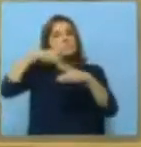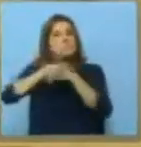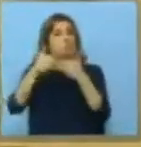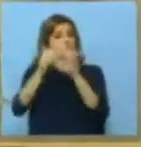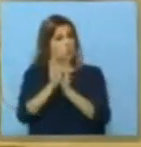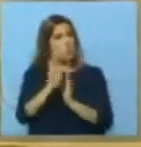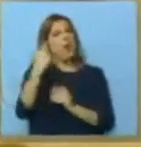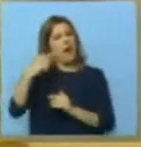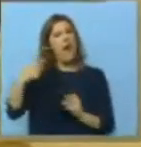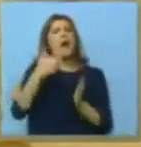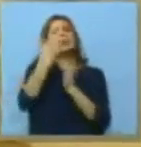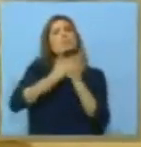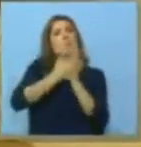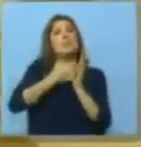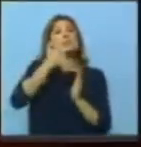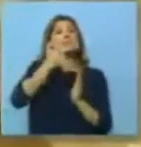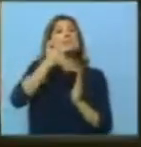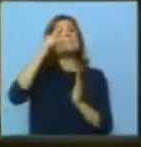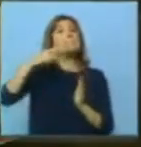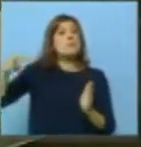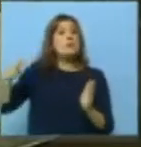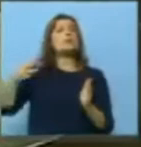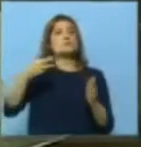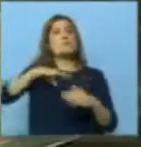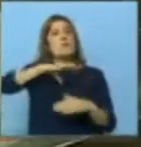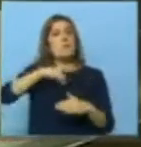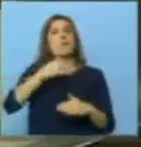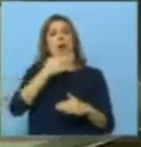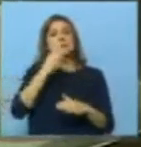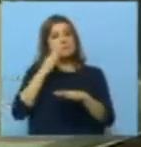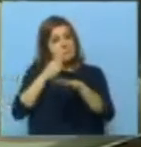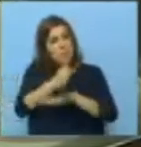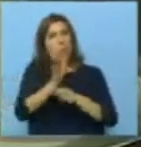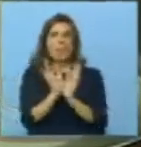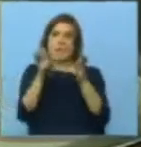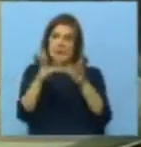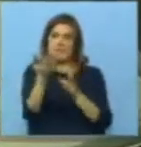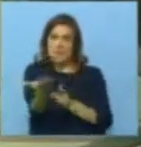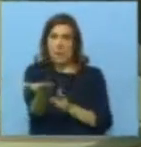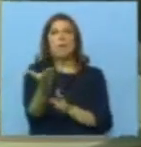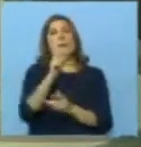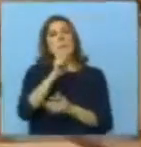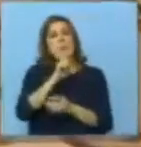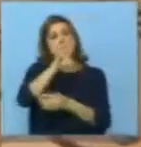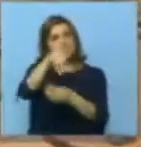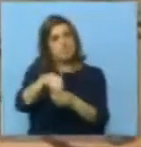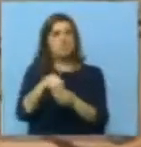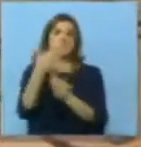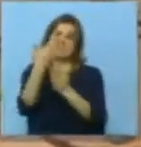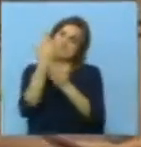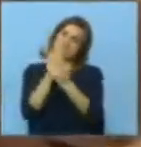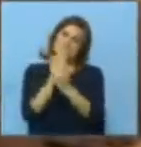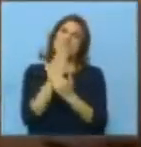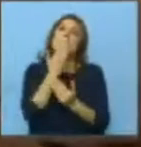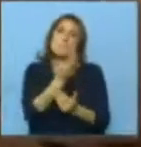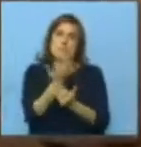documentos digitalizados acessíveis em todo o mundo, através da internet, e assim podem ser incluídos nos processos.